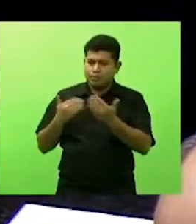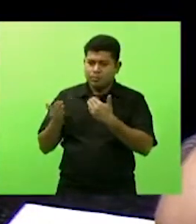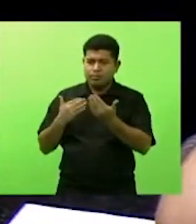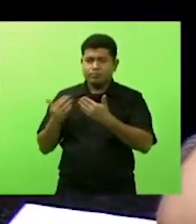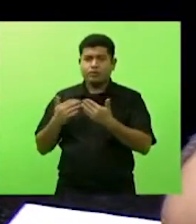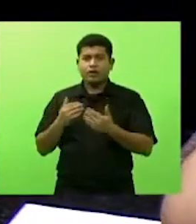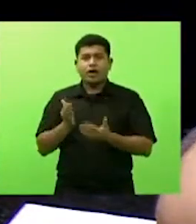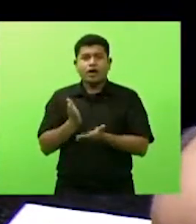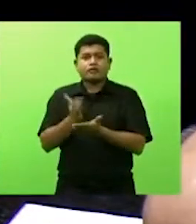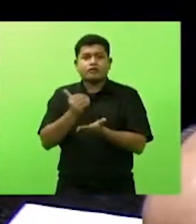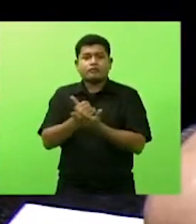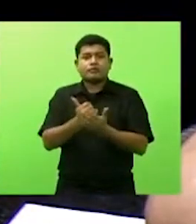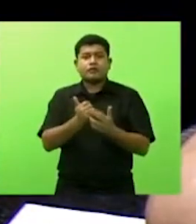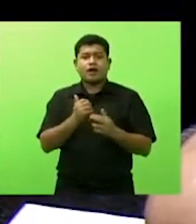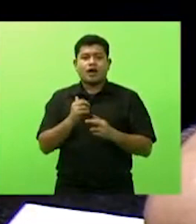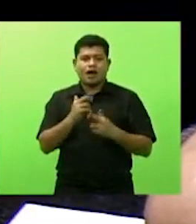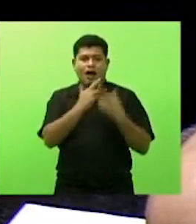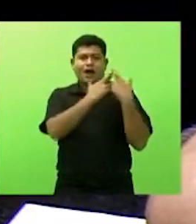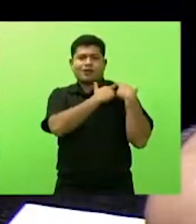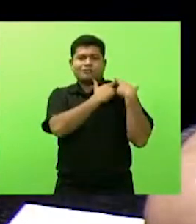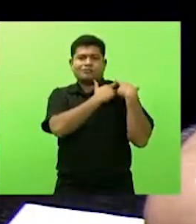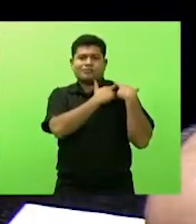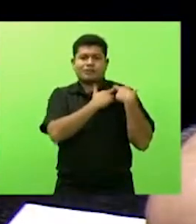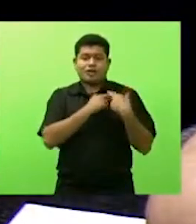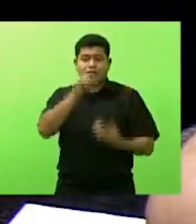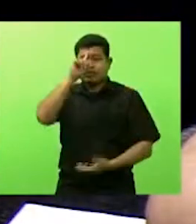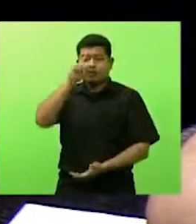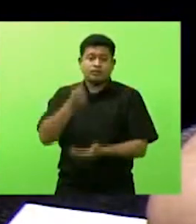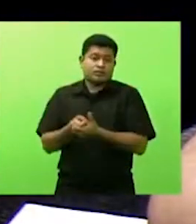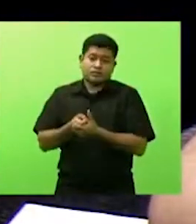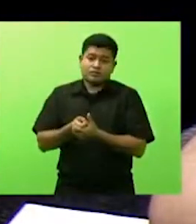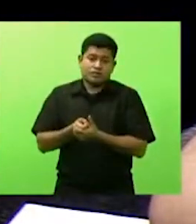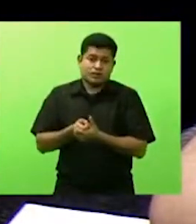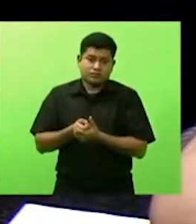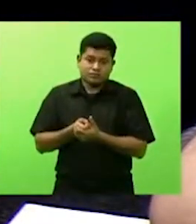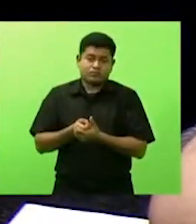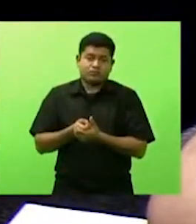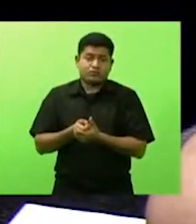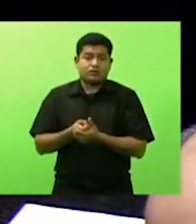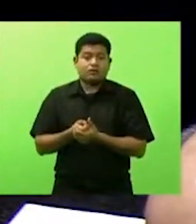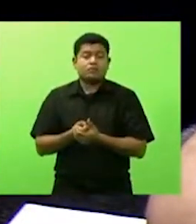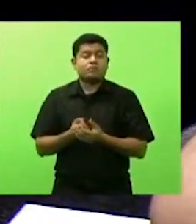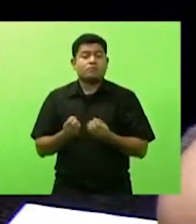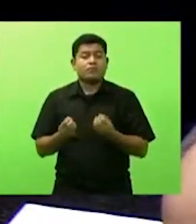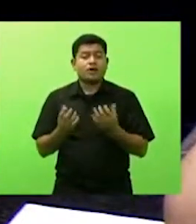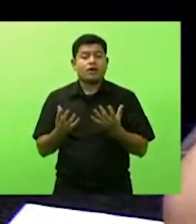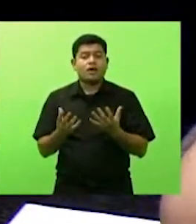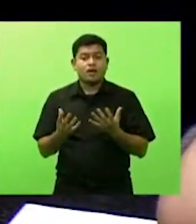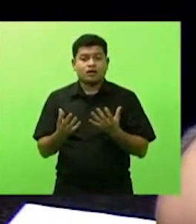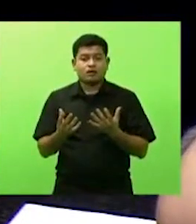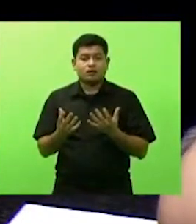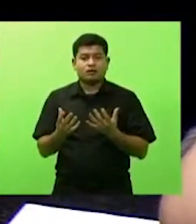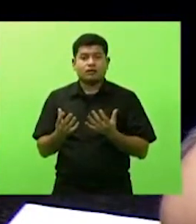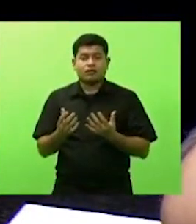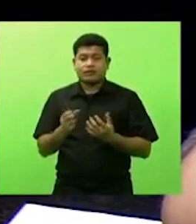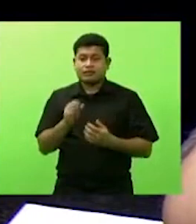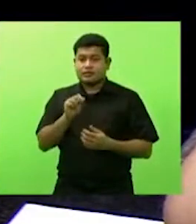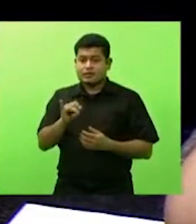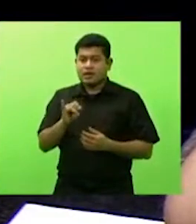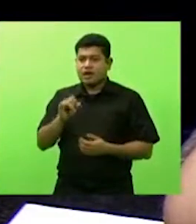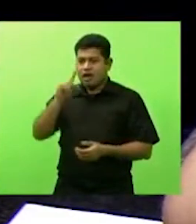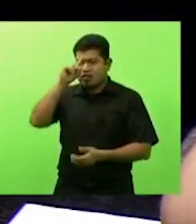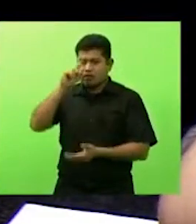responsabilidade com todos, essa decisão, e para que o que fosse decidido pela maioria também